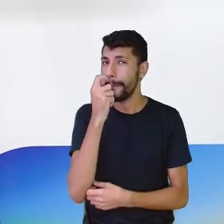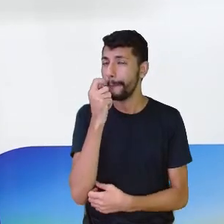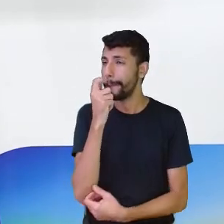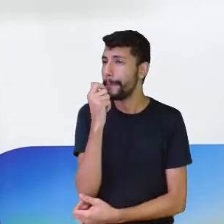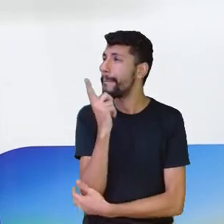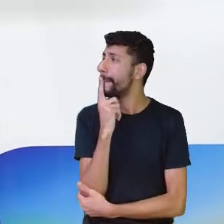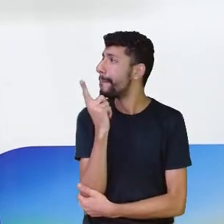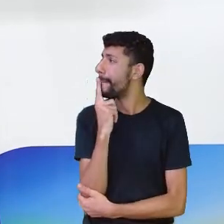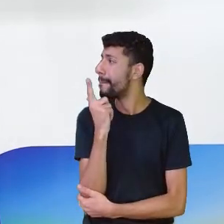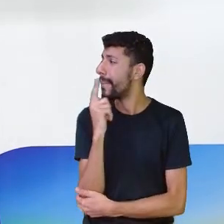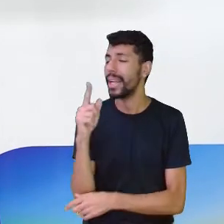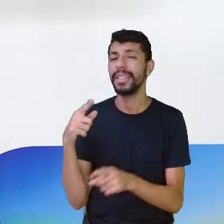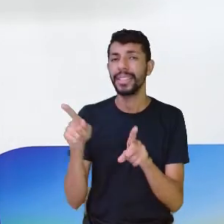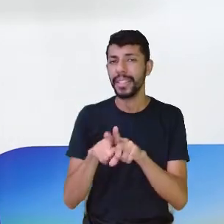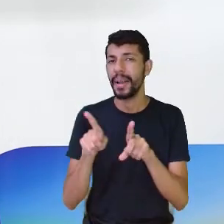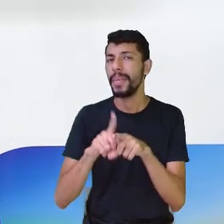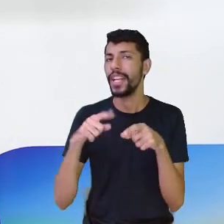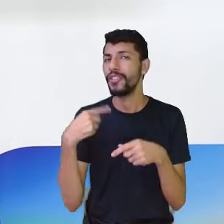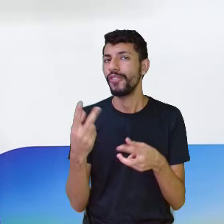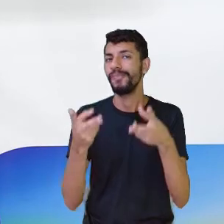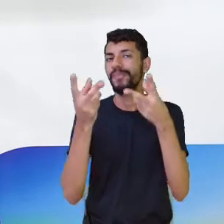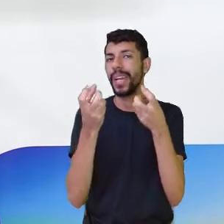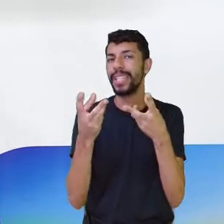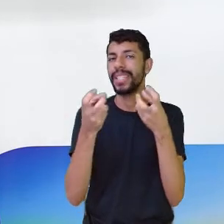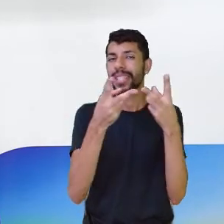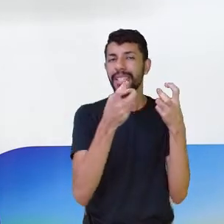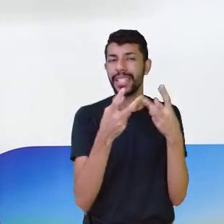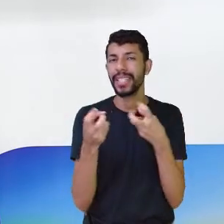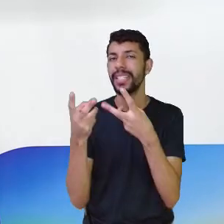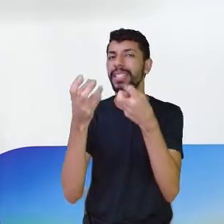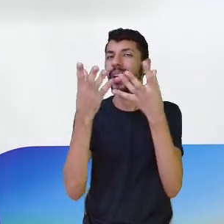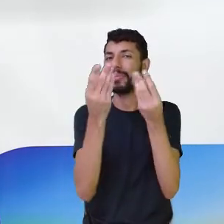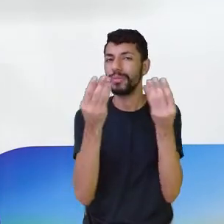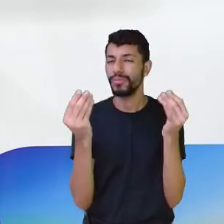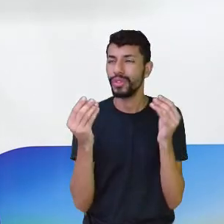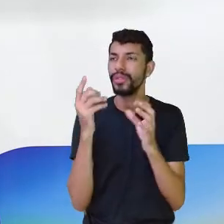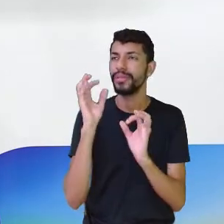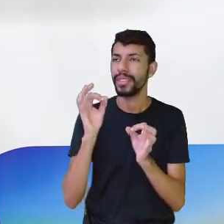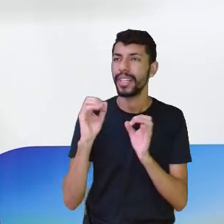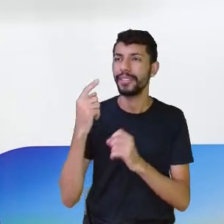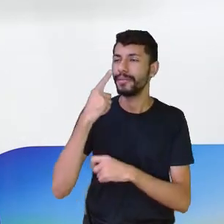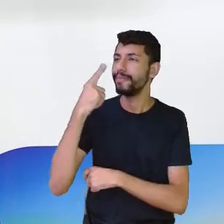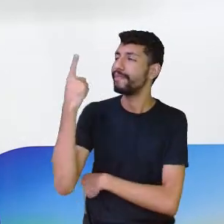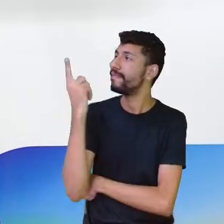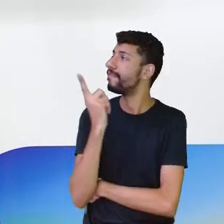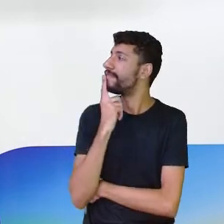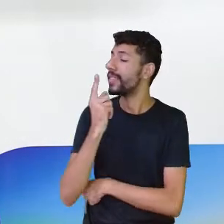uma cena difícil da gente encontrar, principalmente nos grandes centros urbanos, né? Na cidade.